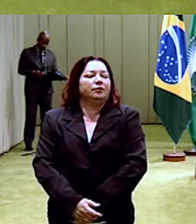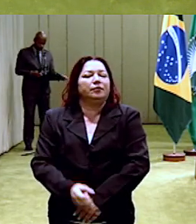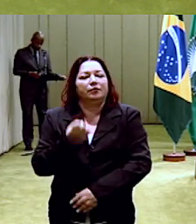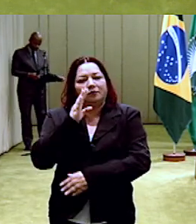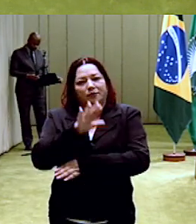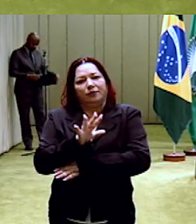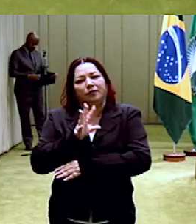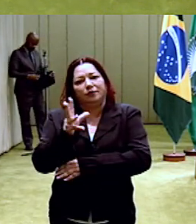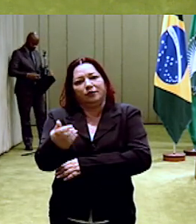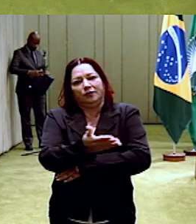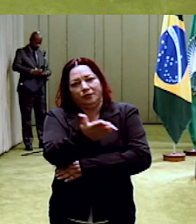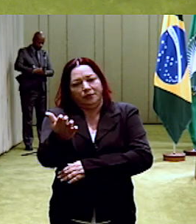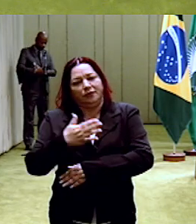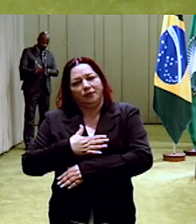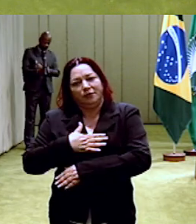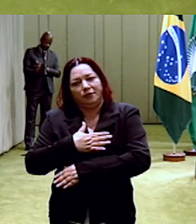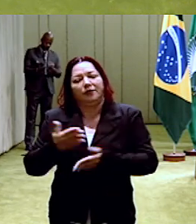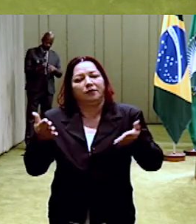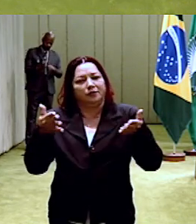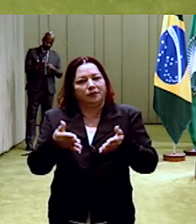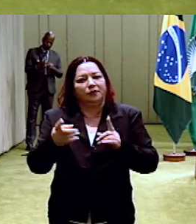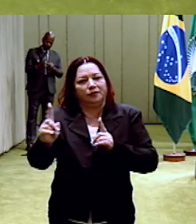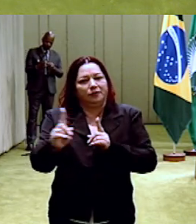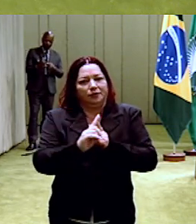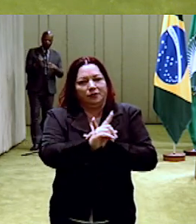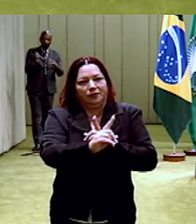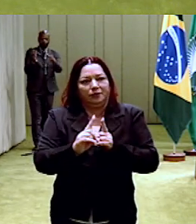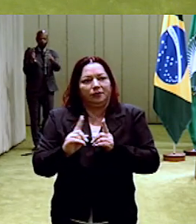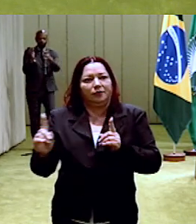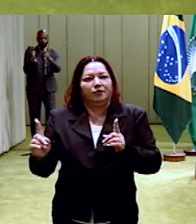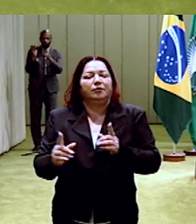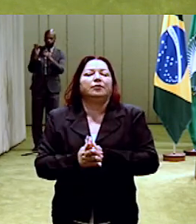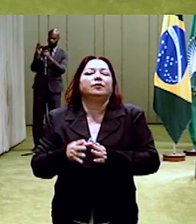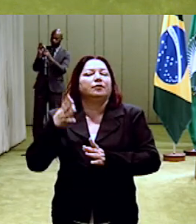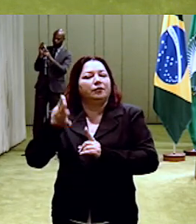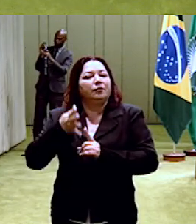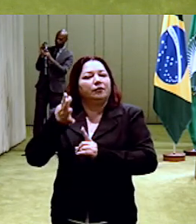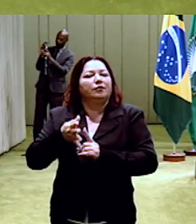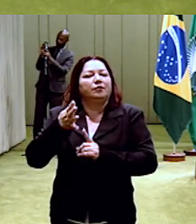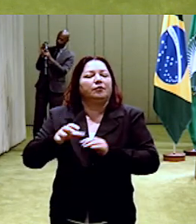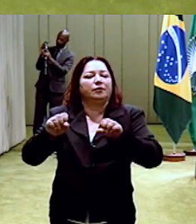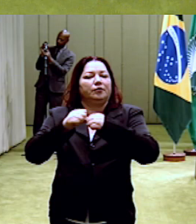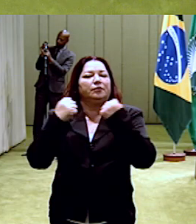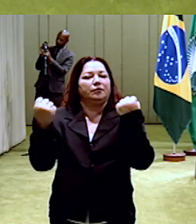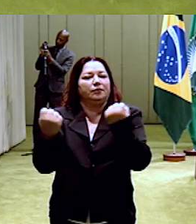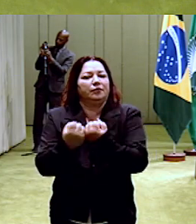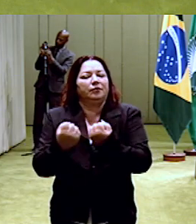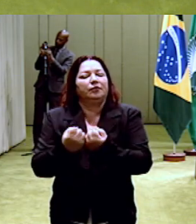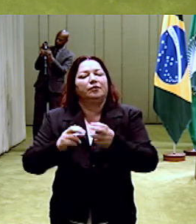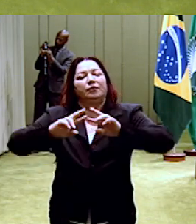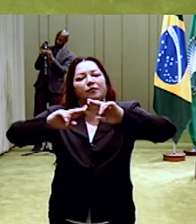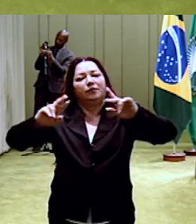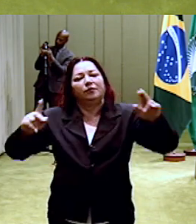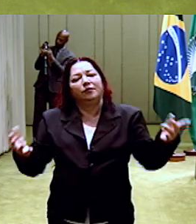Boa tarde a todos. É um prazer estar participando como moderador desse painel, do Seminário Brasil África. Painel 4, Diversidade e